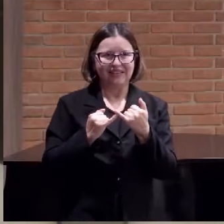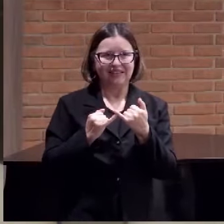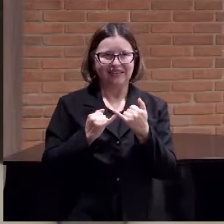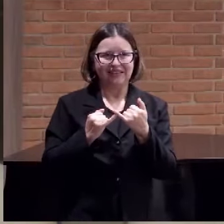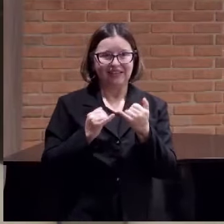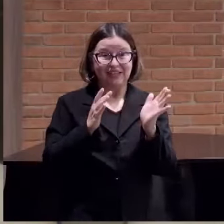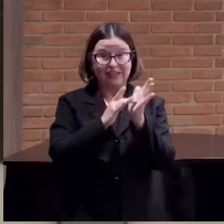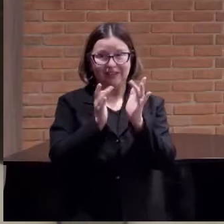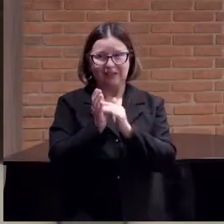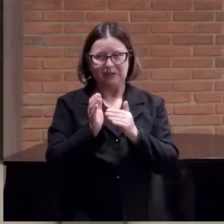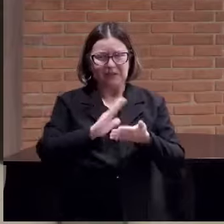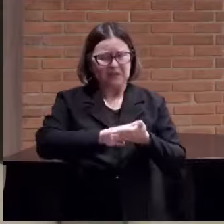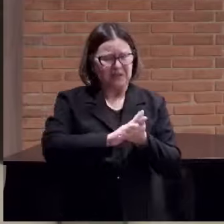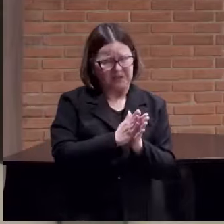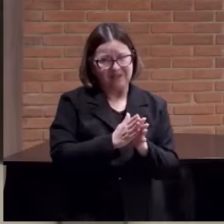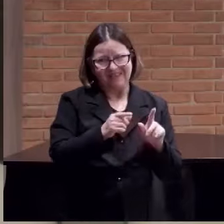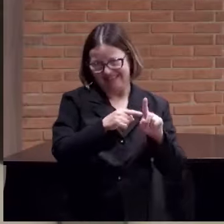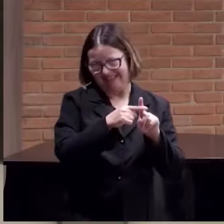destruído.